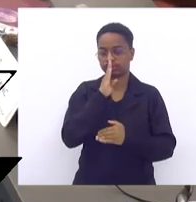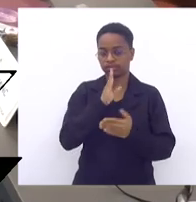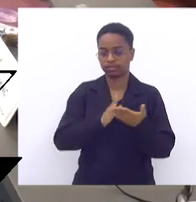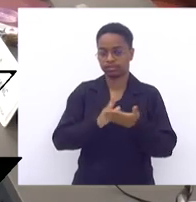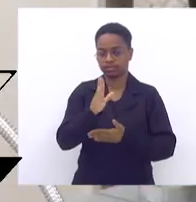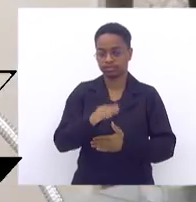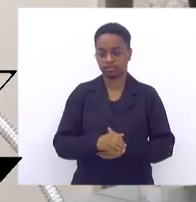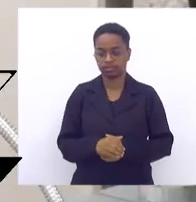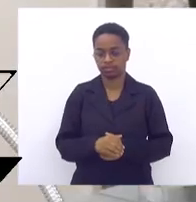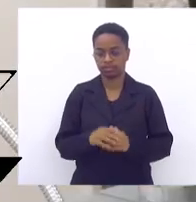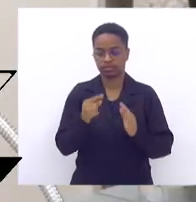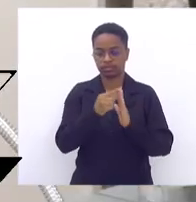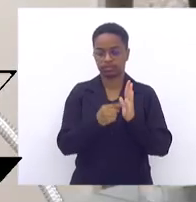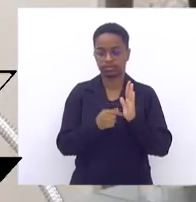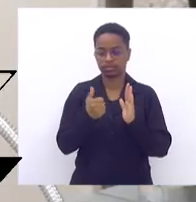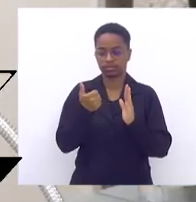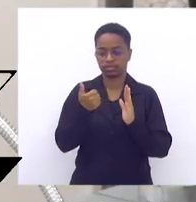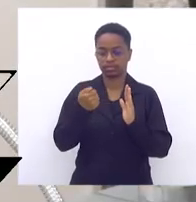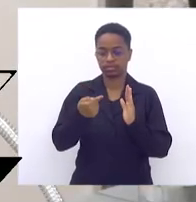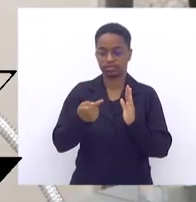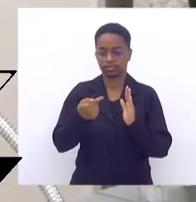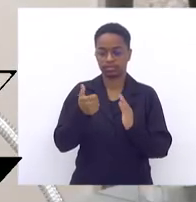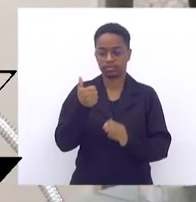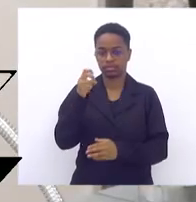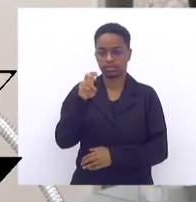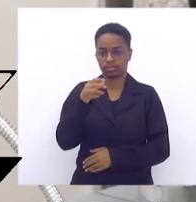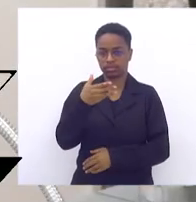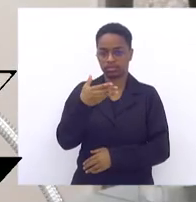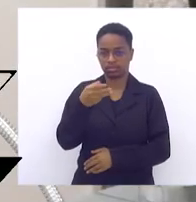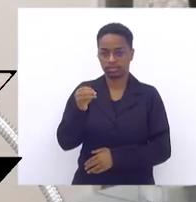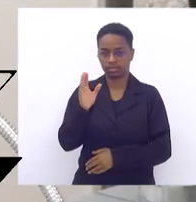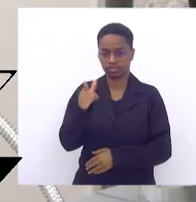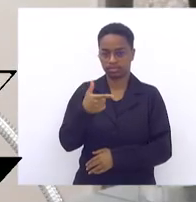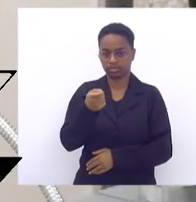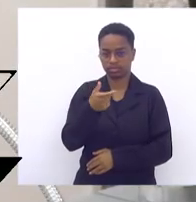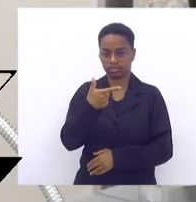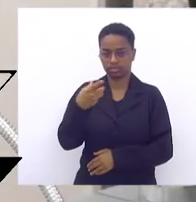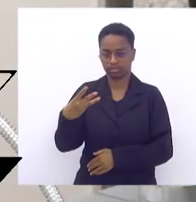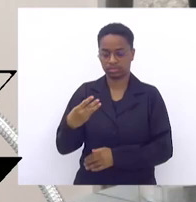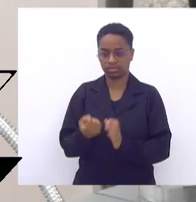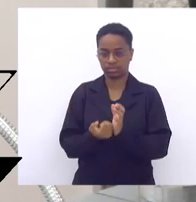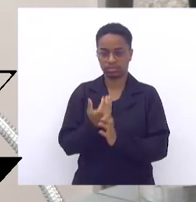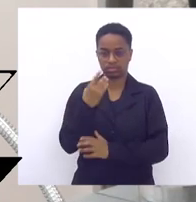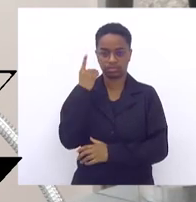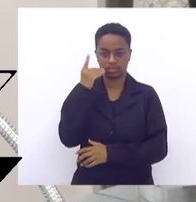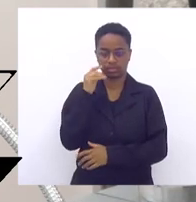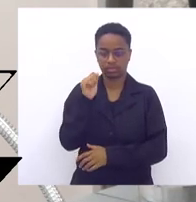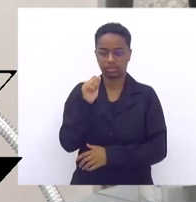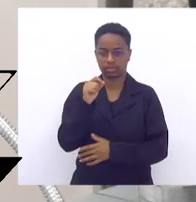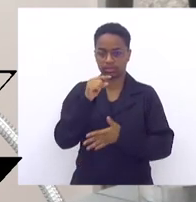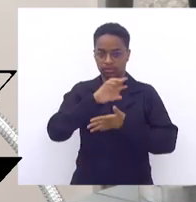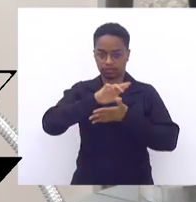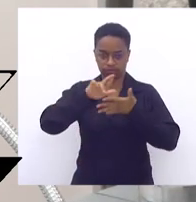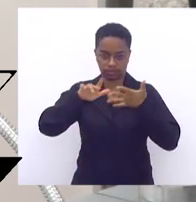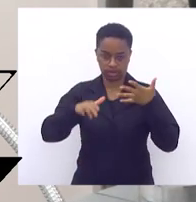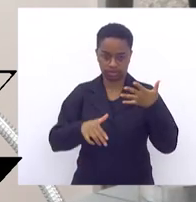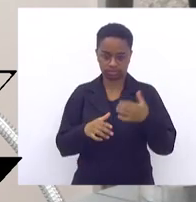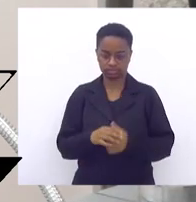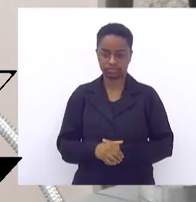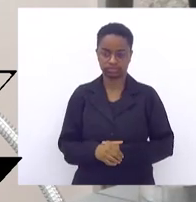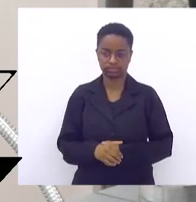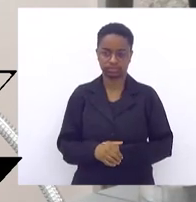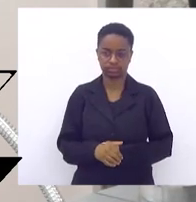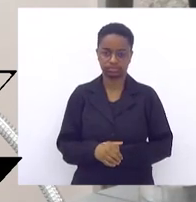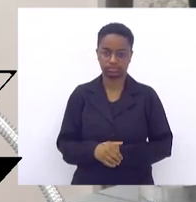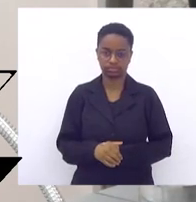da pauta. Projeto de lei 1530 de 23, de autoria dos deputados Alan Lopes, Jorge Felipe Neto e Rodrigo Amorim,